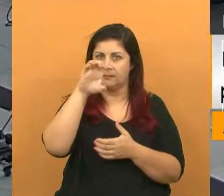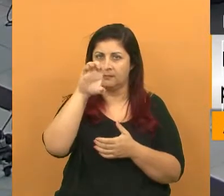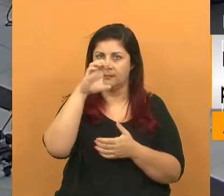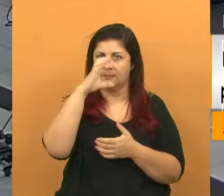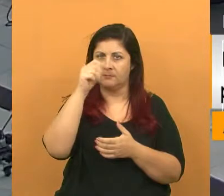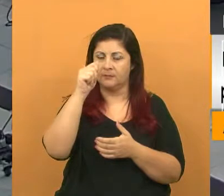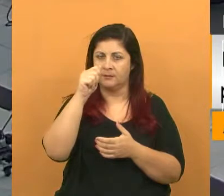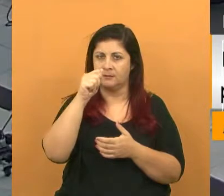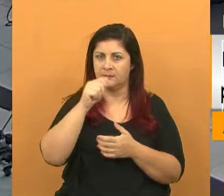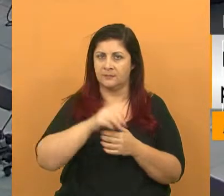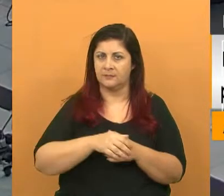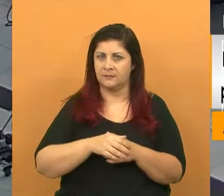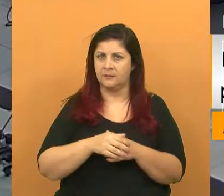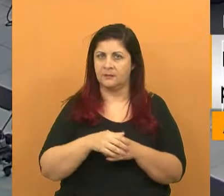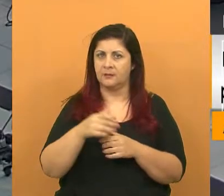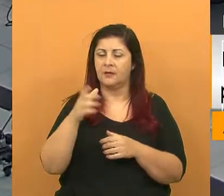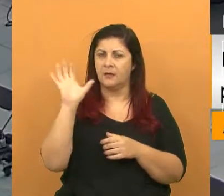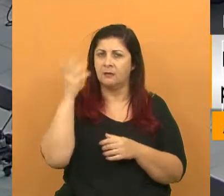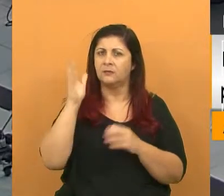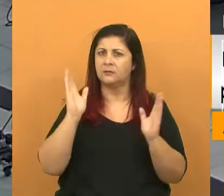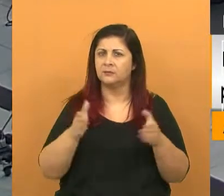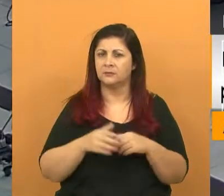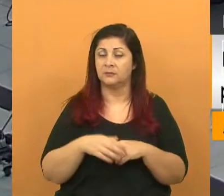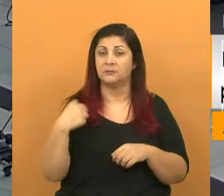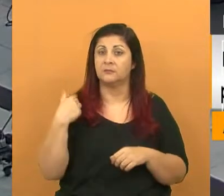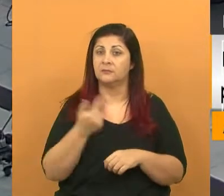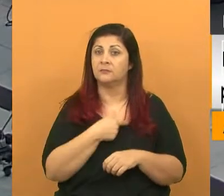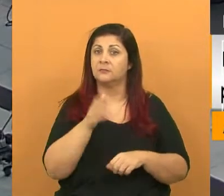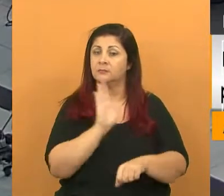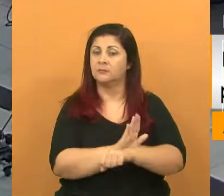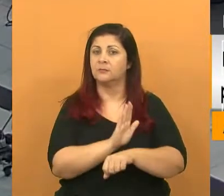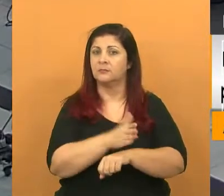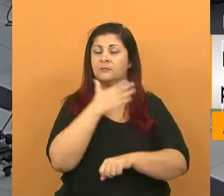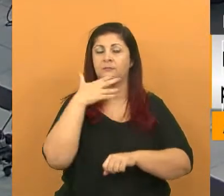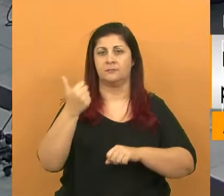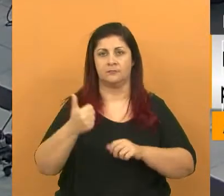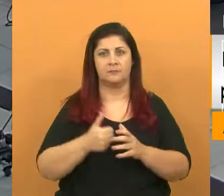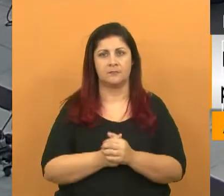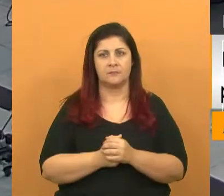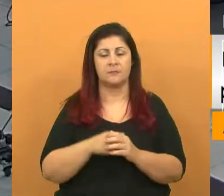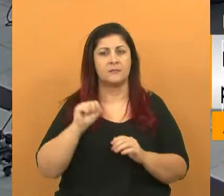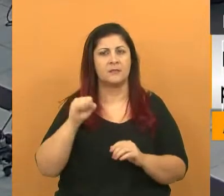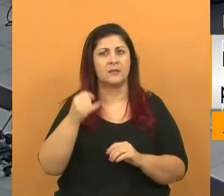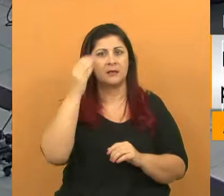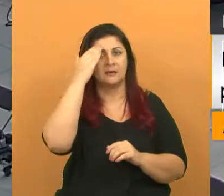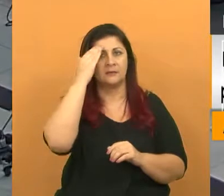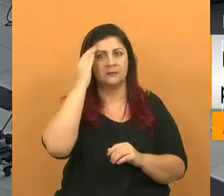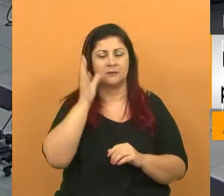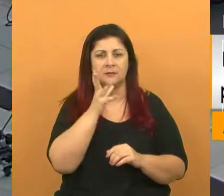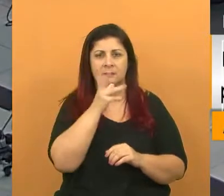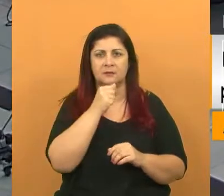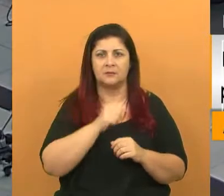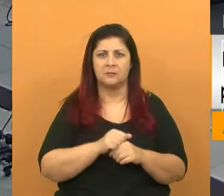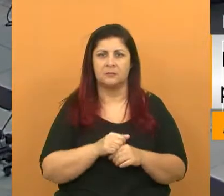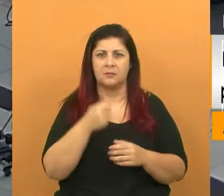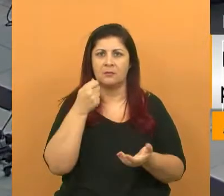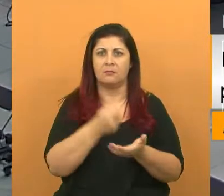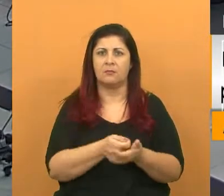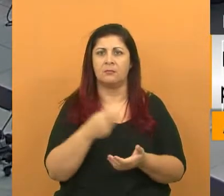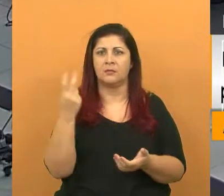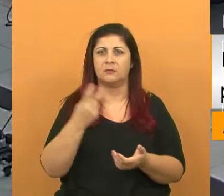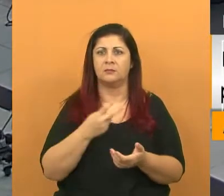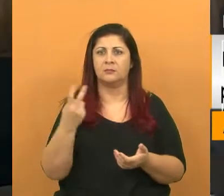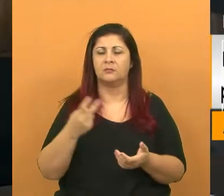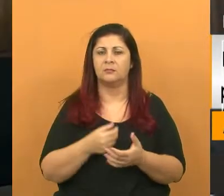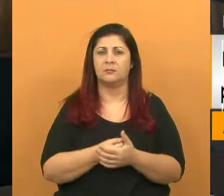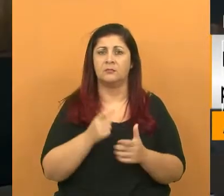mas já aconteceu em outras ocasiões na cidade. Nós estamos aqui para ajudar a melhorar os procedimentos. Se sabe que demora, compra duas peças.